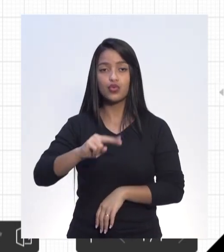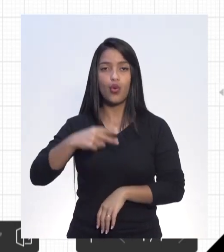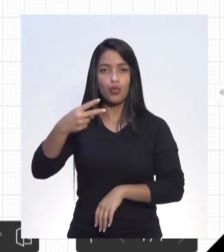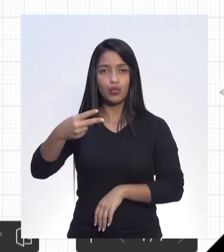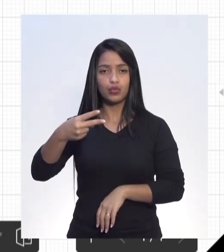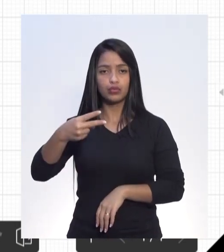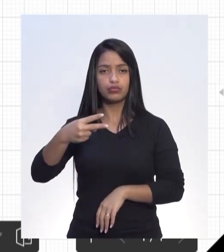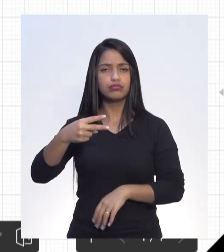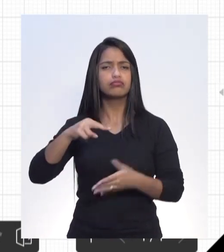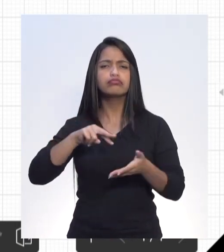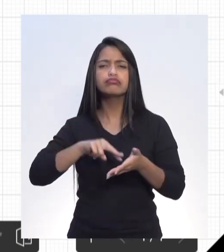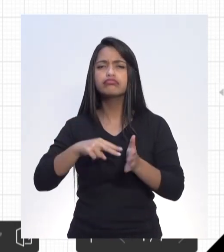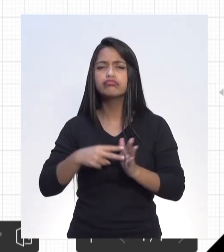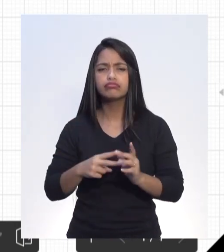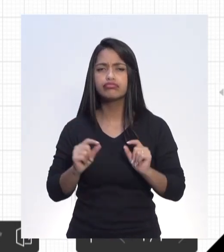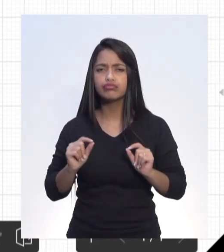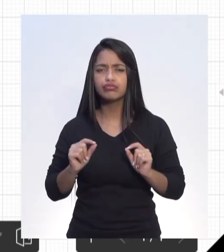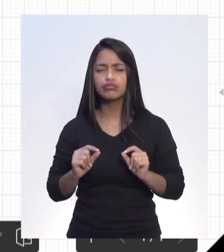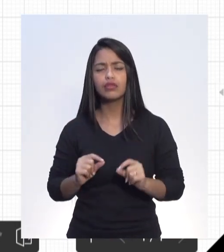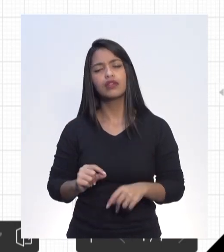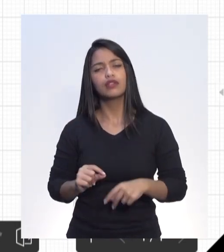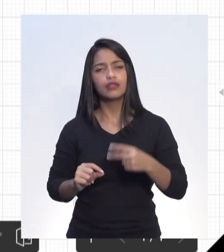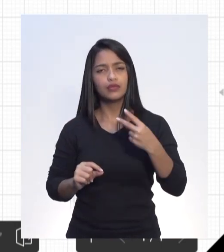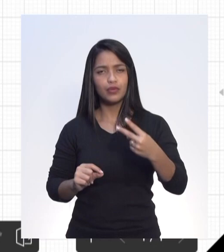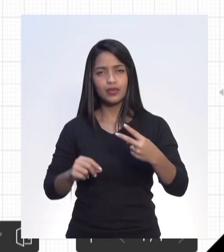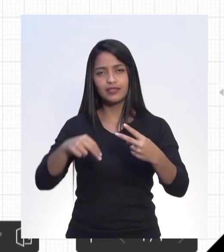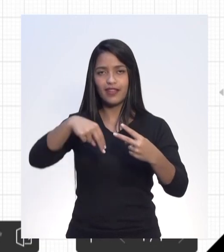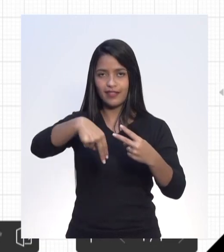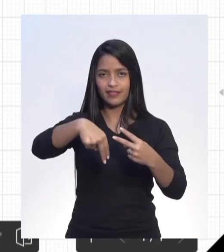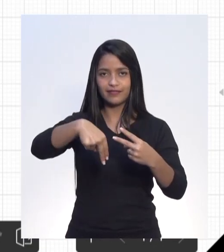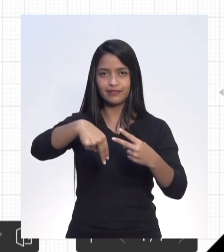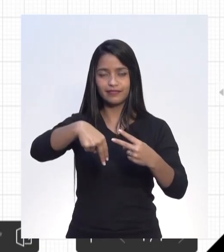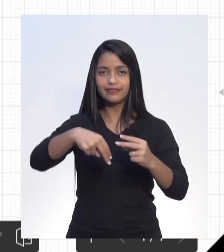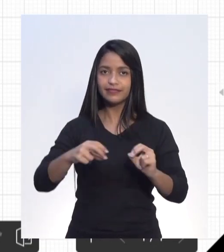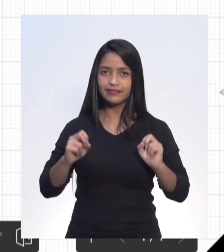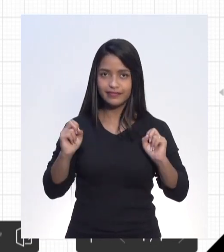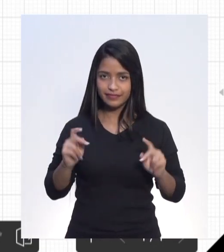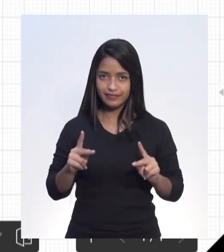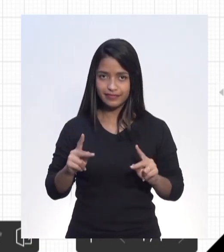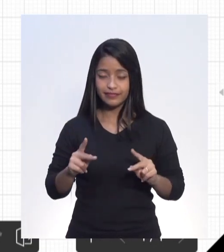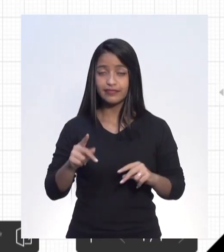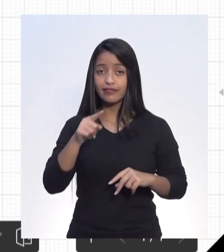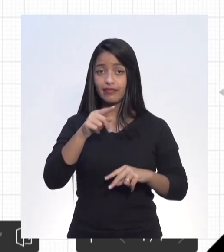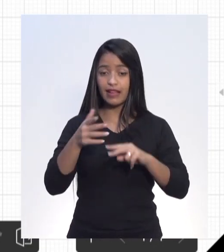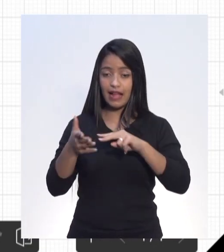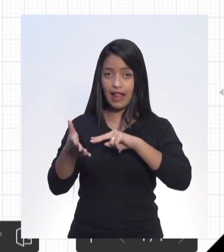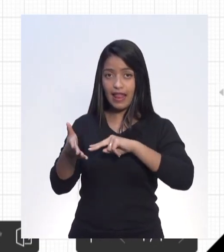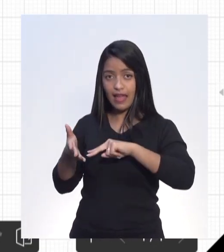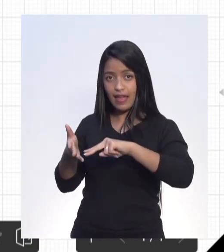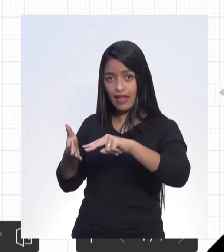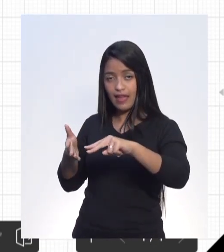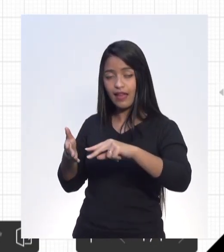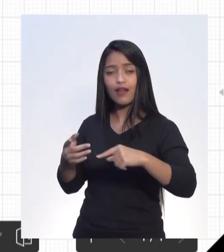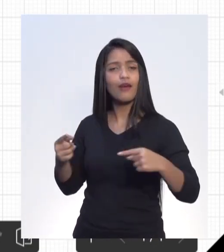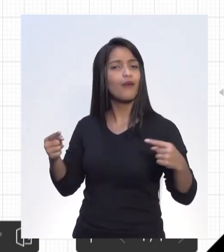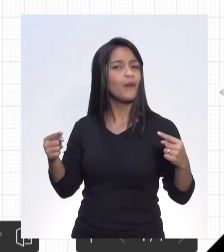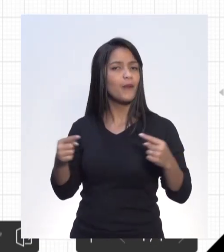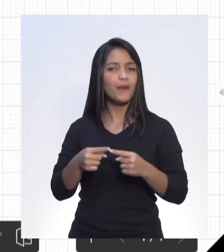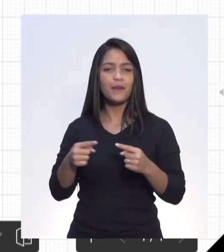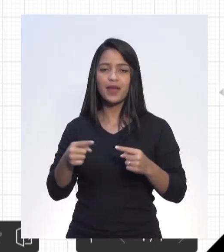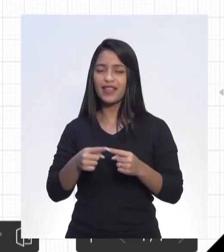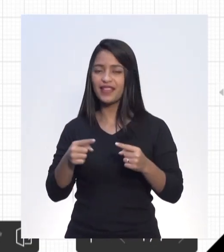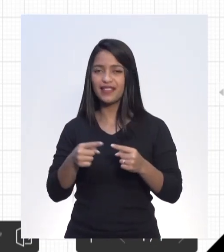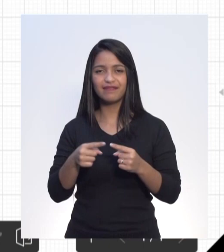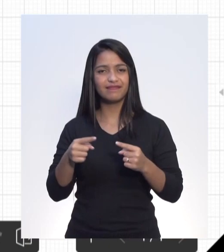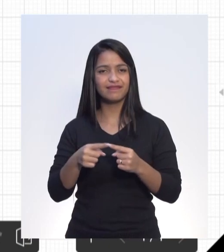seja, tá aí a expressão, tá ok? Se você for ler, ó, ela vai se encaixar direitinho naquilo que foi,